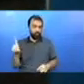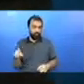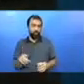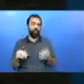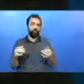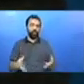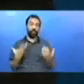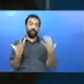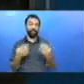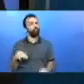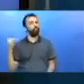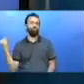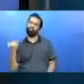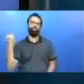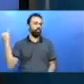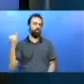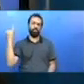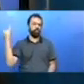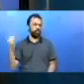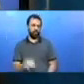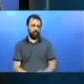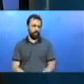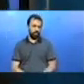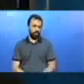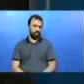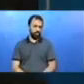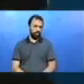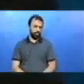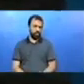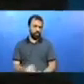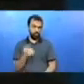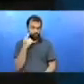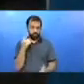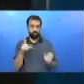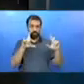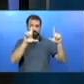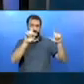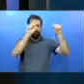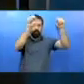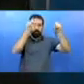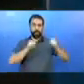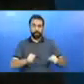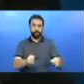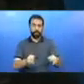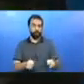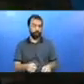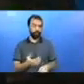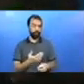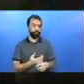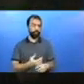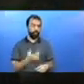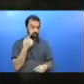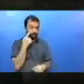os brasileiros que existe até um dia para comemorá-la. Veja um cartaz sobre essa data comemorativa. Então vocês vão